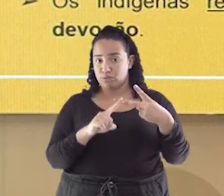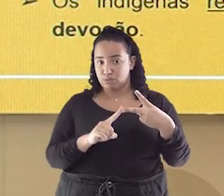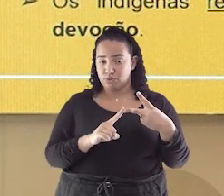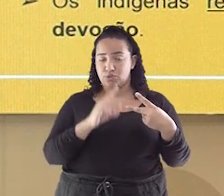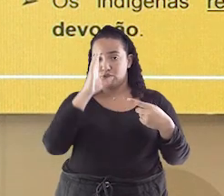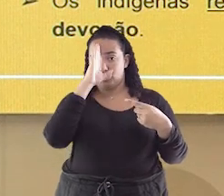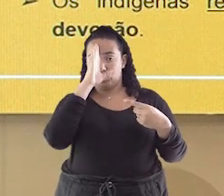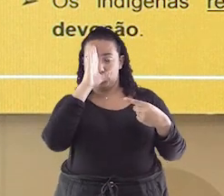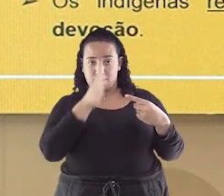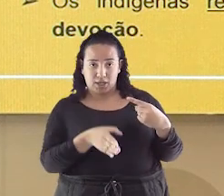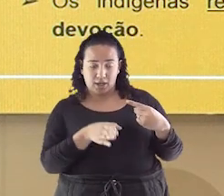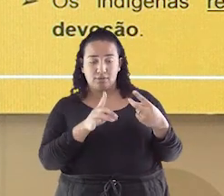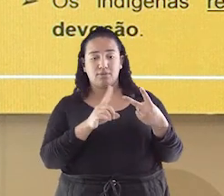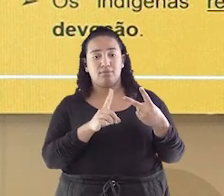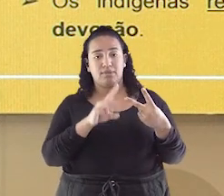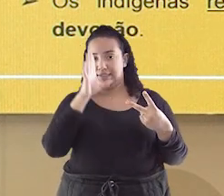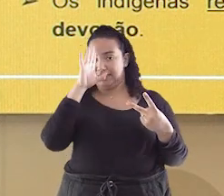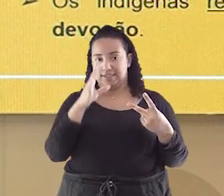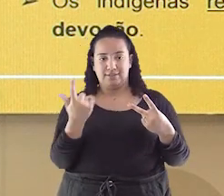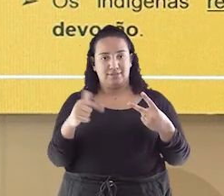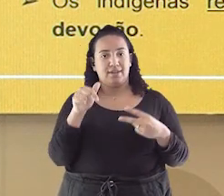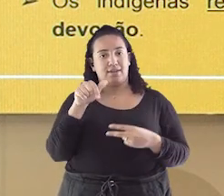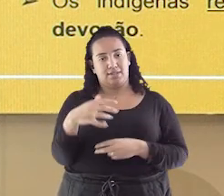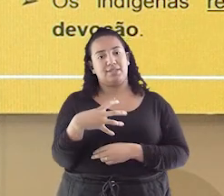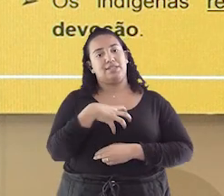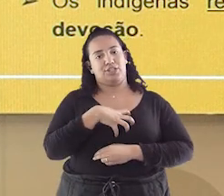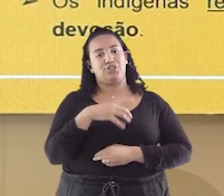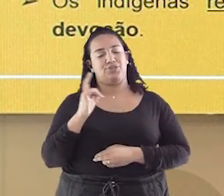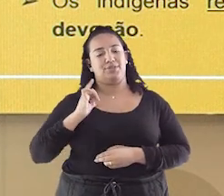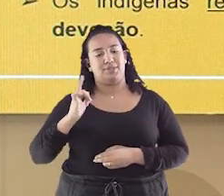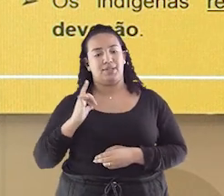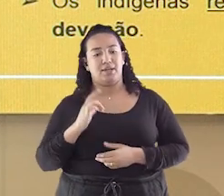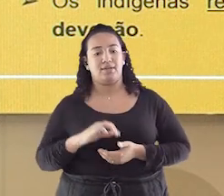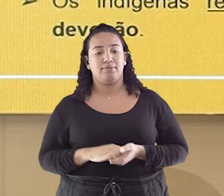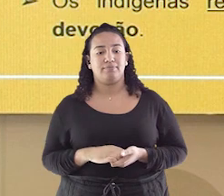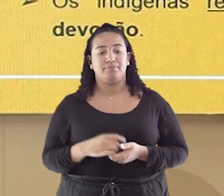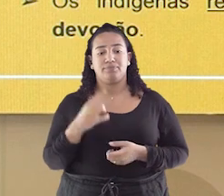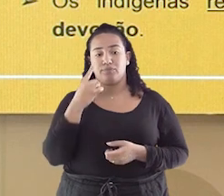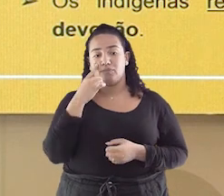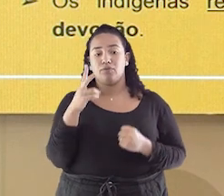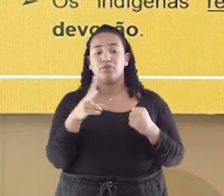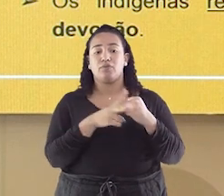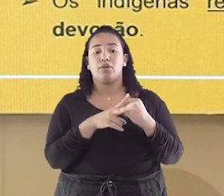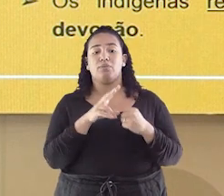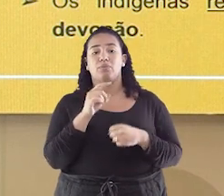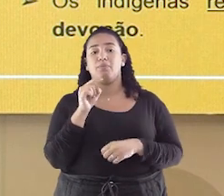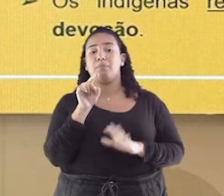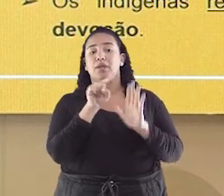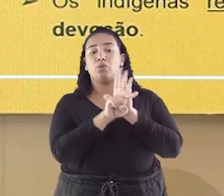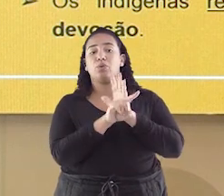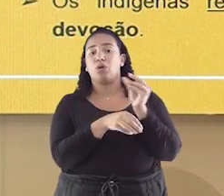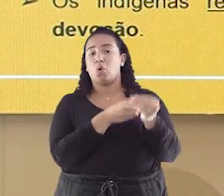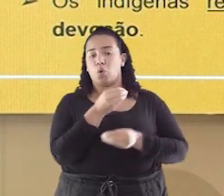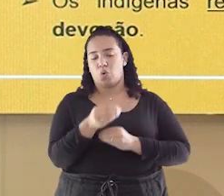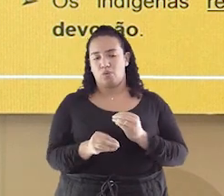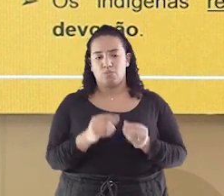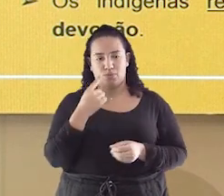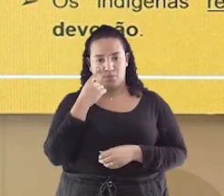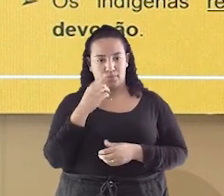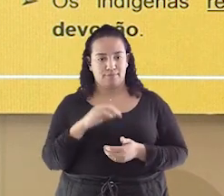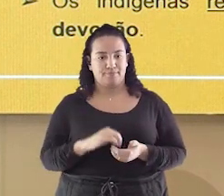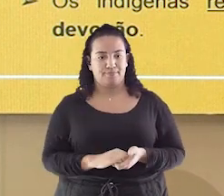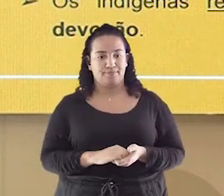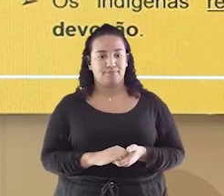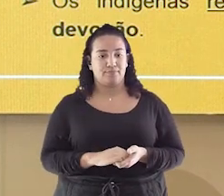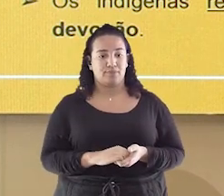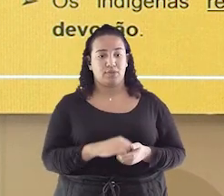direto e um indireto, para possuírem sentido completo. Esses verbos, eles respondem a duas perguntas. Vejam só.